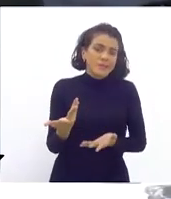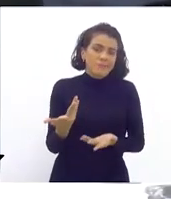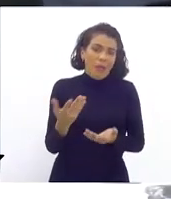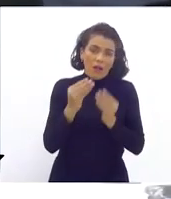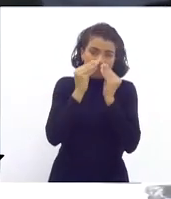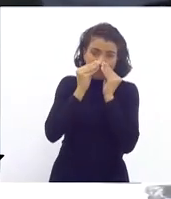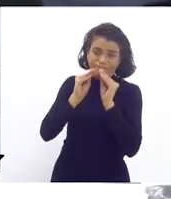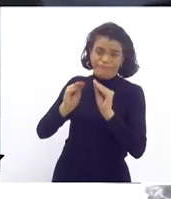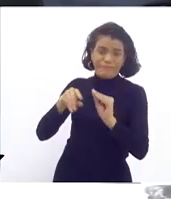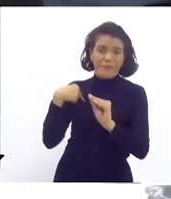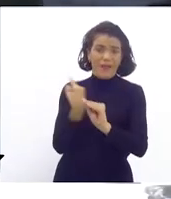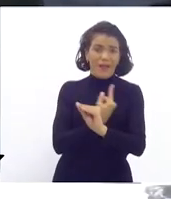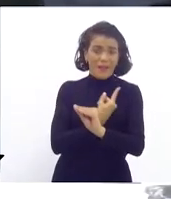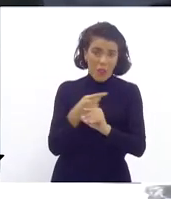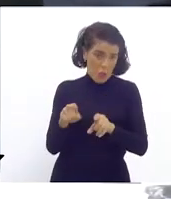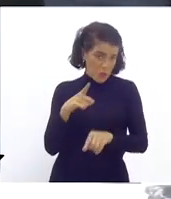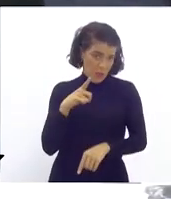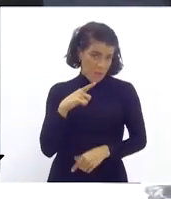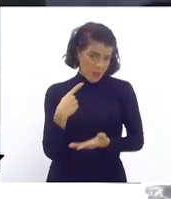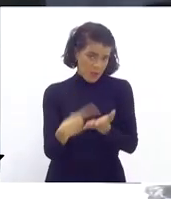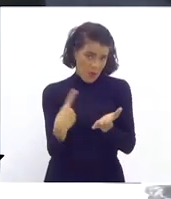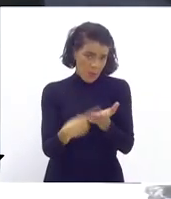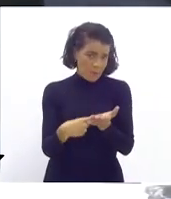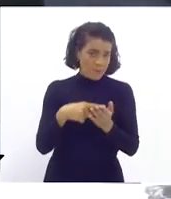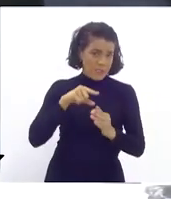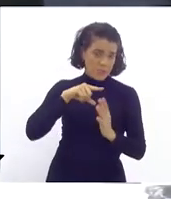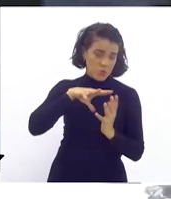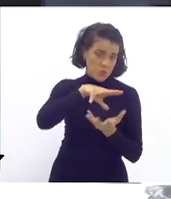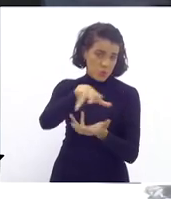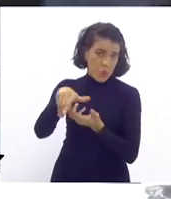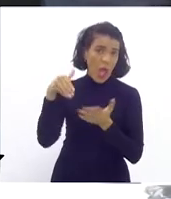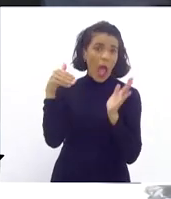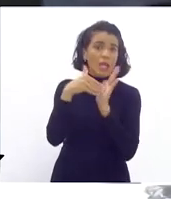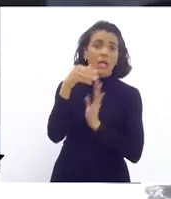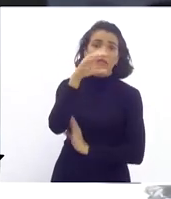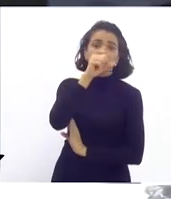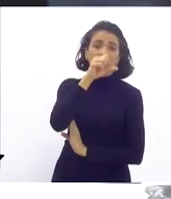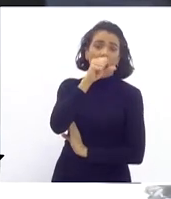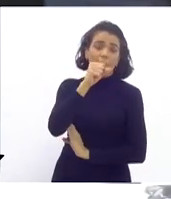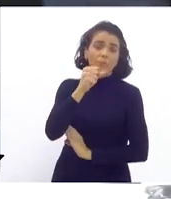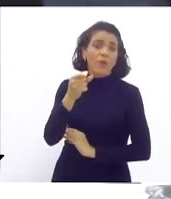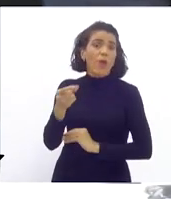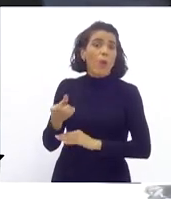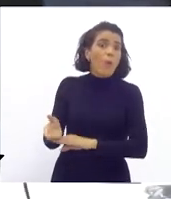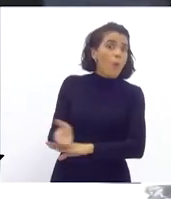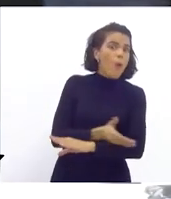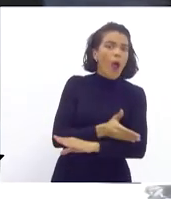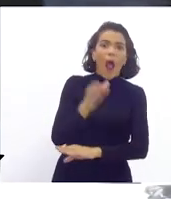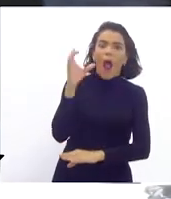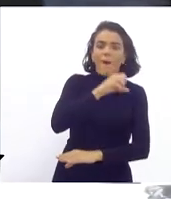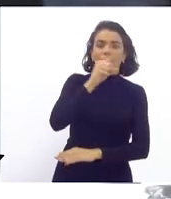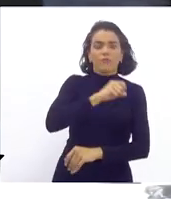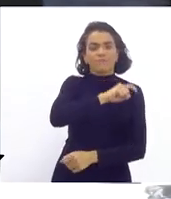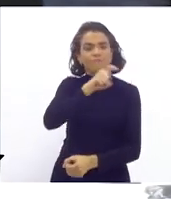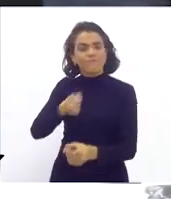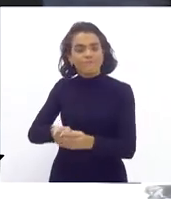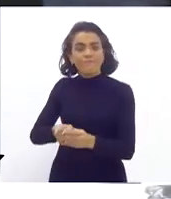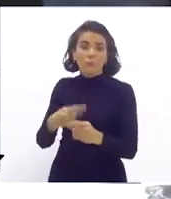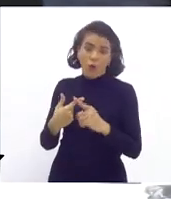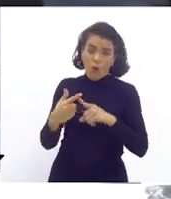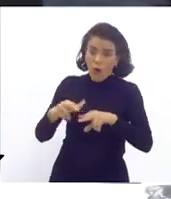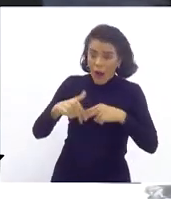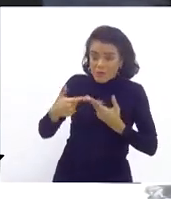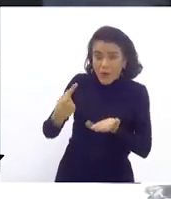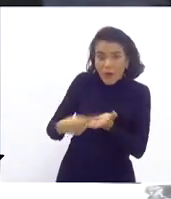conosco Eu também tava em agindo internacional até sábado antecipei a volta porque ainda teria um compromisso a serem cumprido essa semana